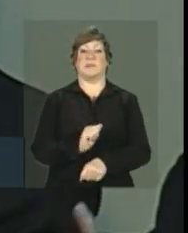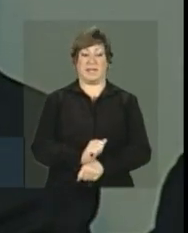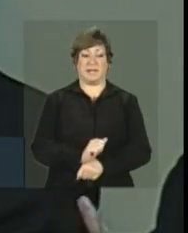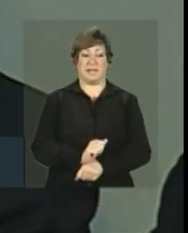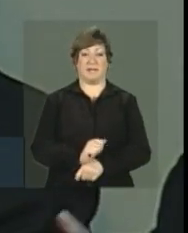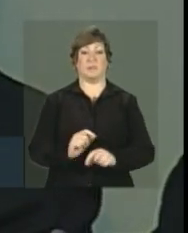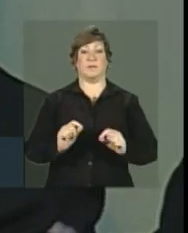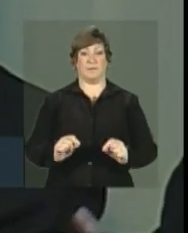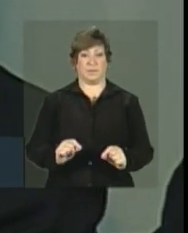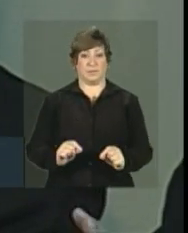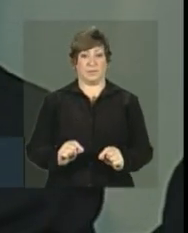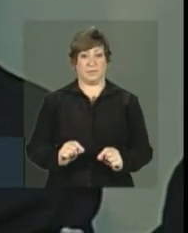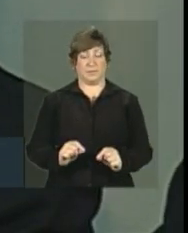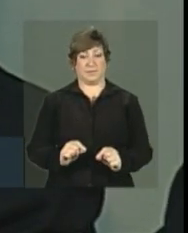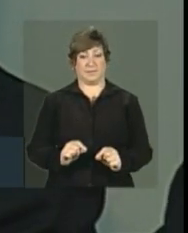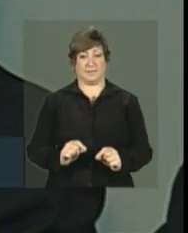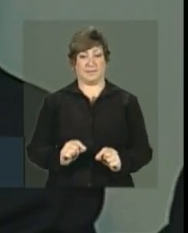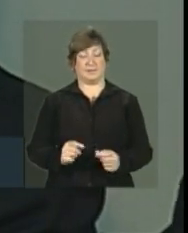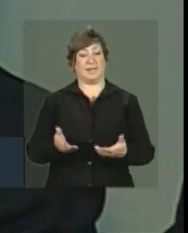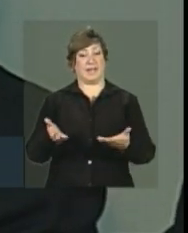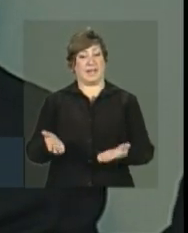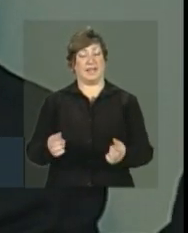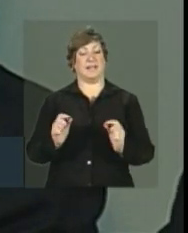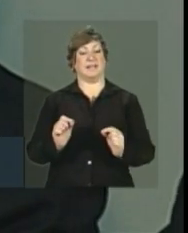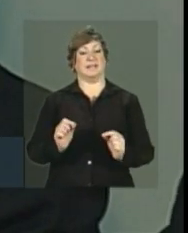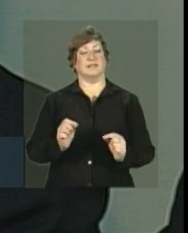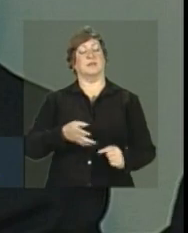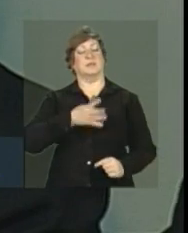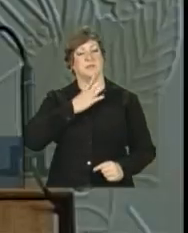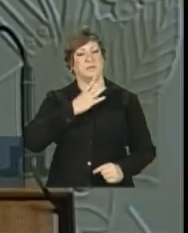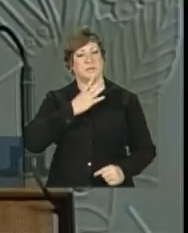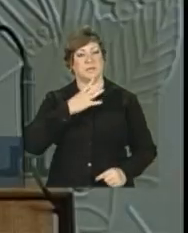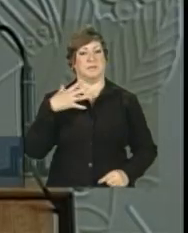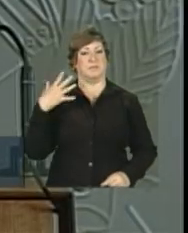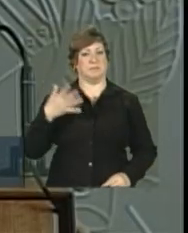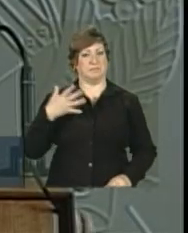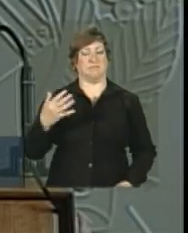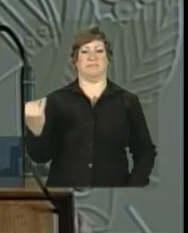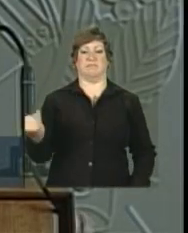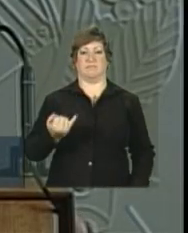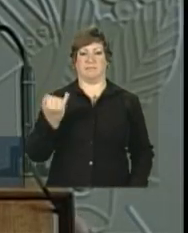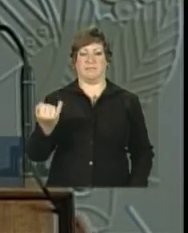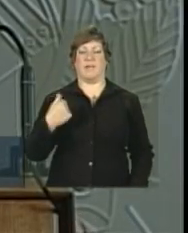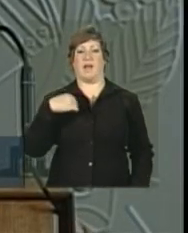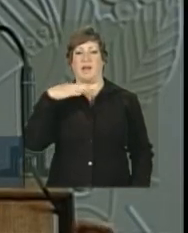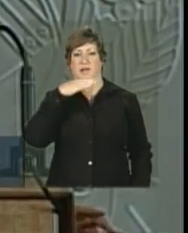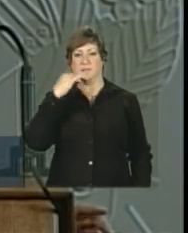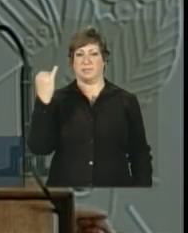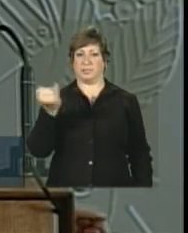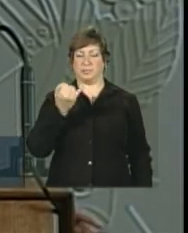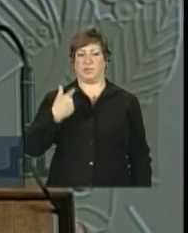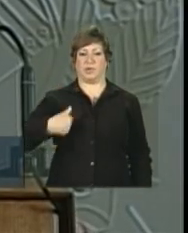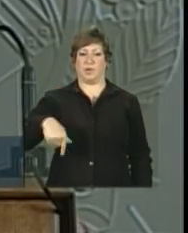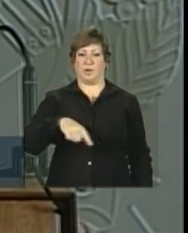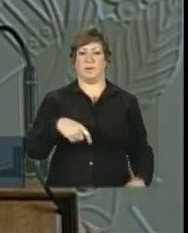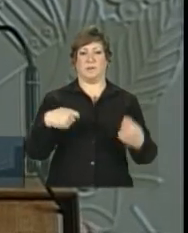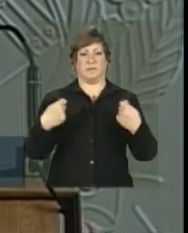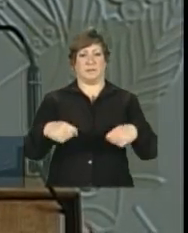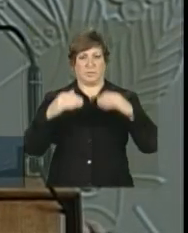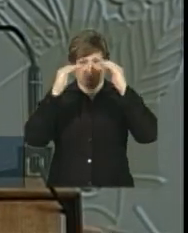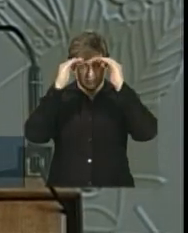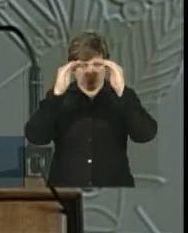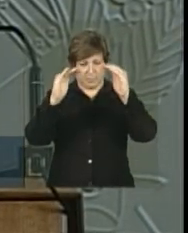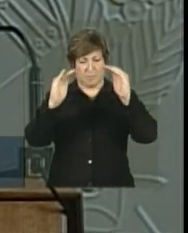que esse reconhecimento, que eu acho importante que nós tenhamos o hábito de